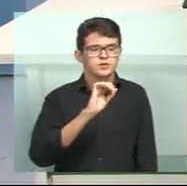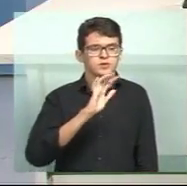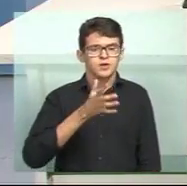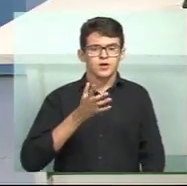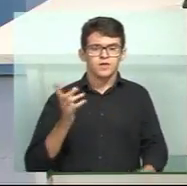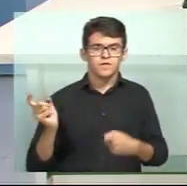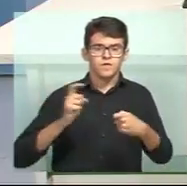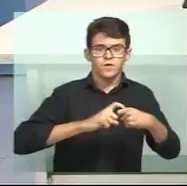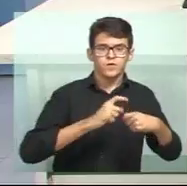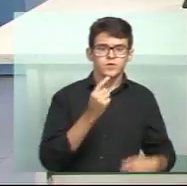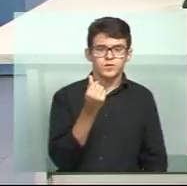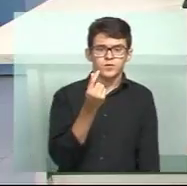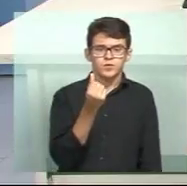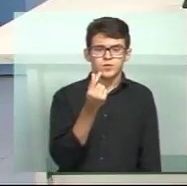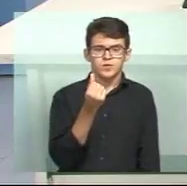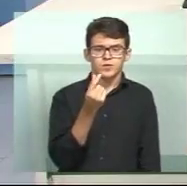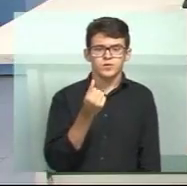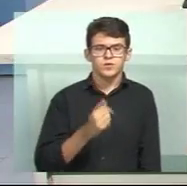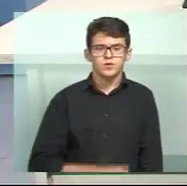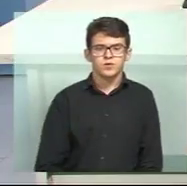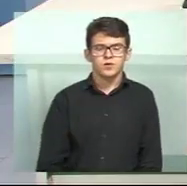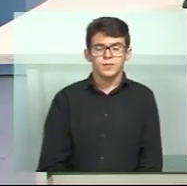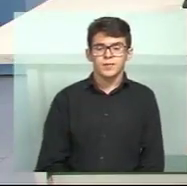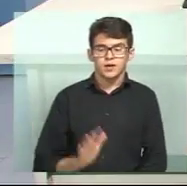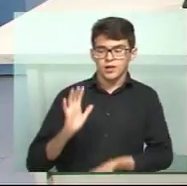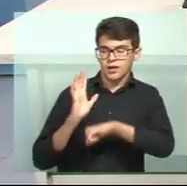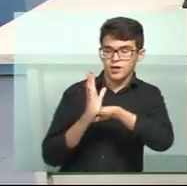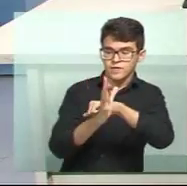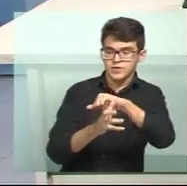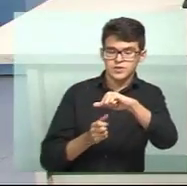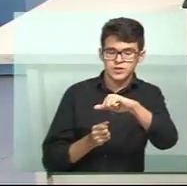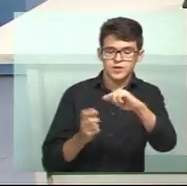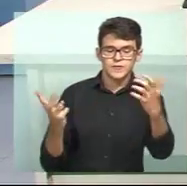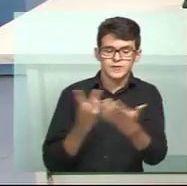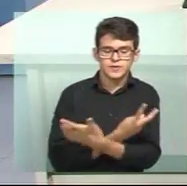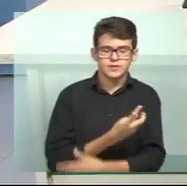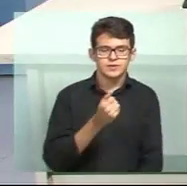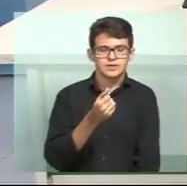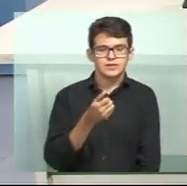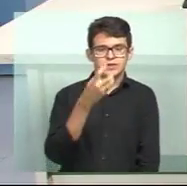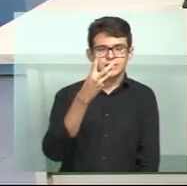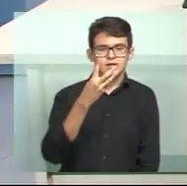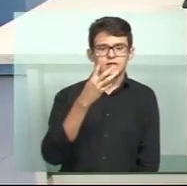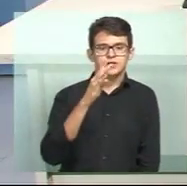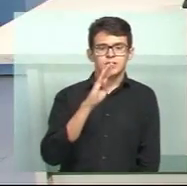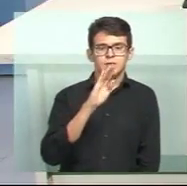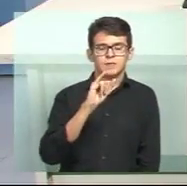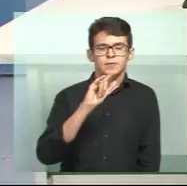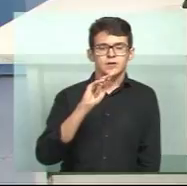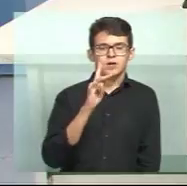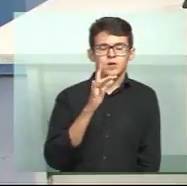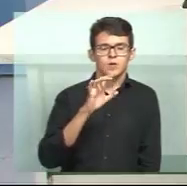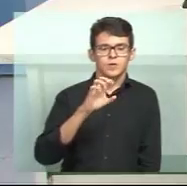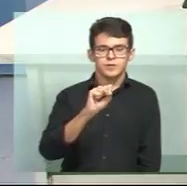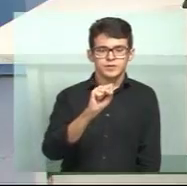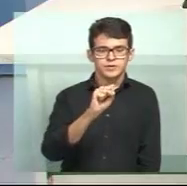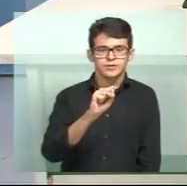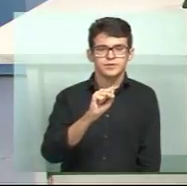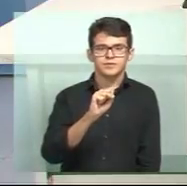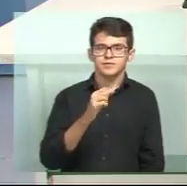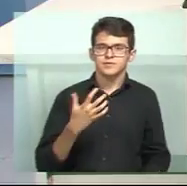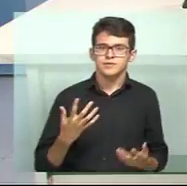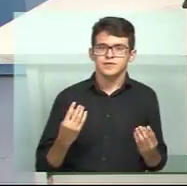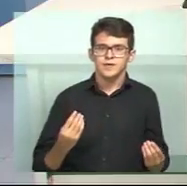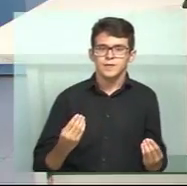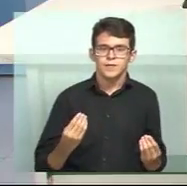de reais, foi devolvido 13 bilhões só na Lava Jato, e o Lula tem 35% da população acreditando que ele